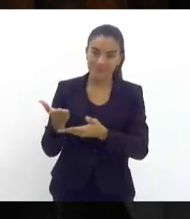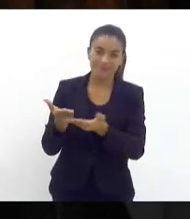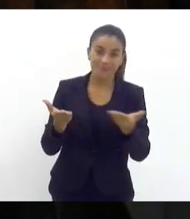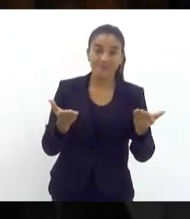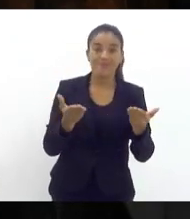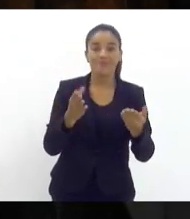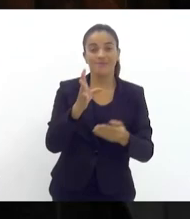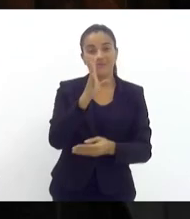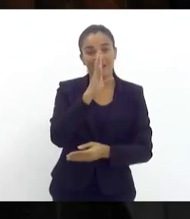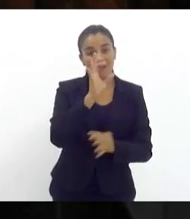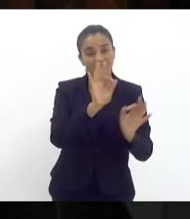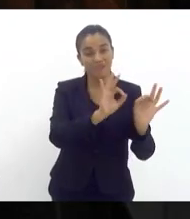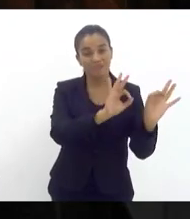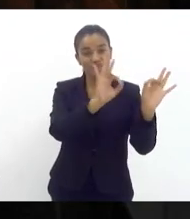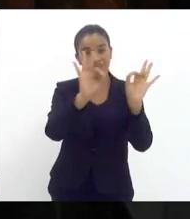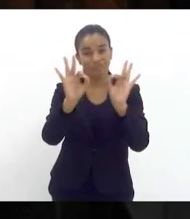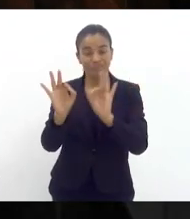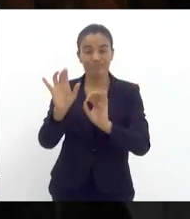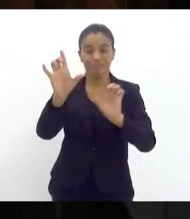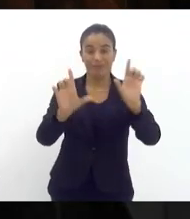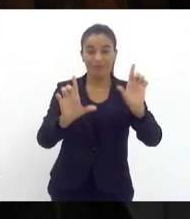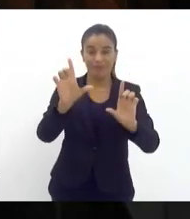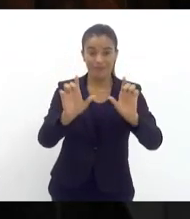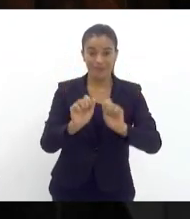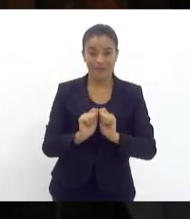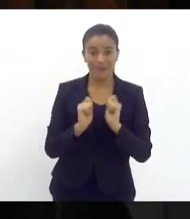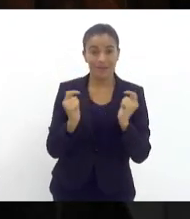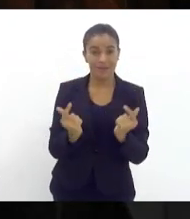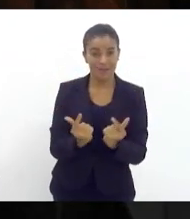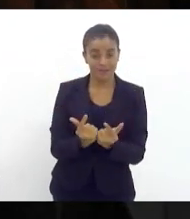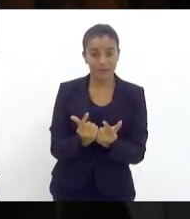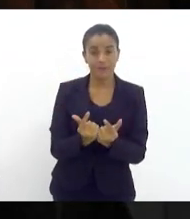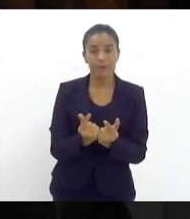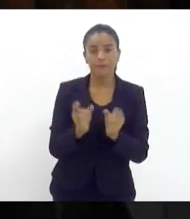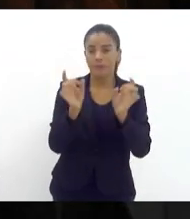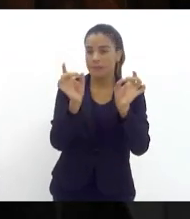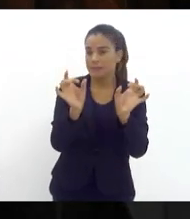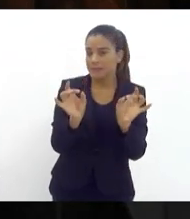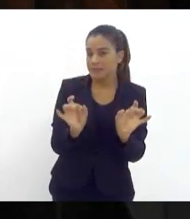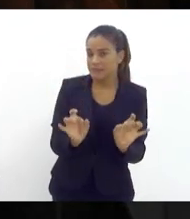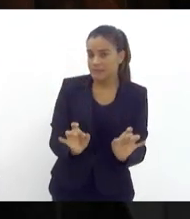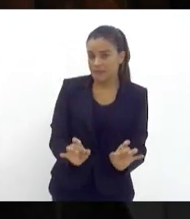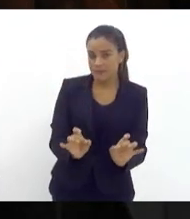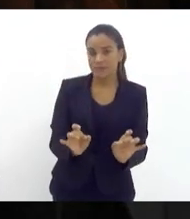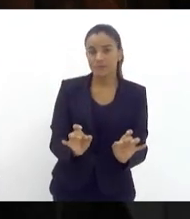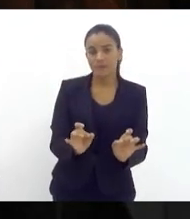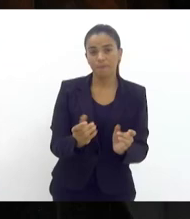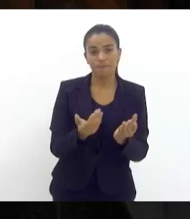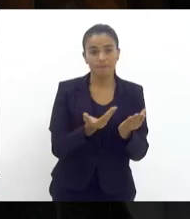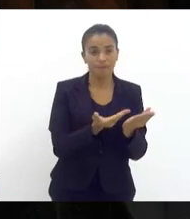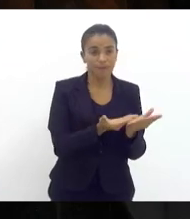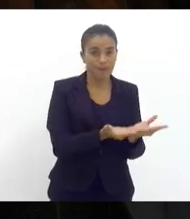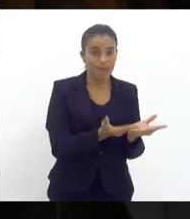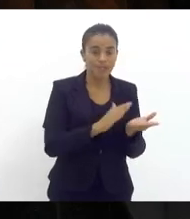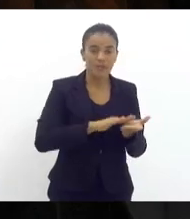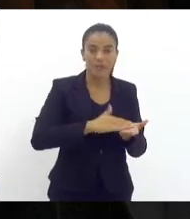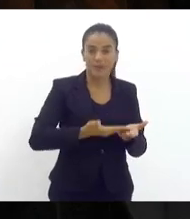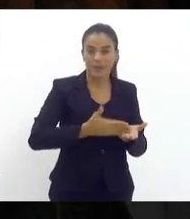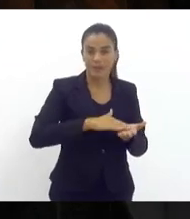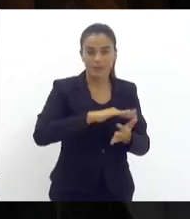senhores espectadores da TV alerj em especial a senhora a senhora